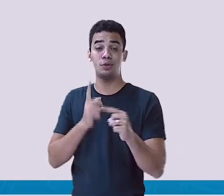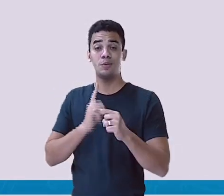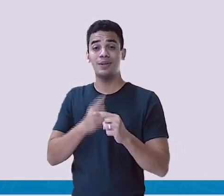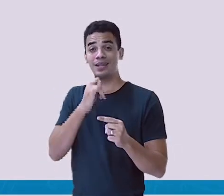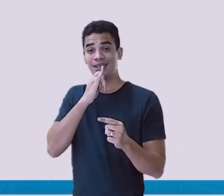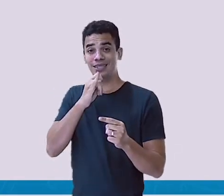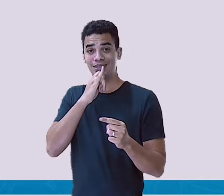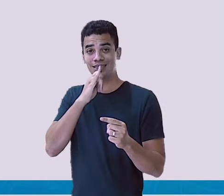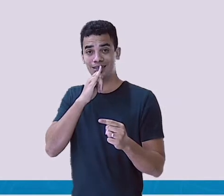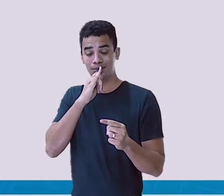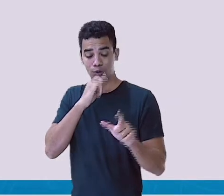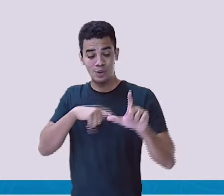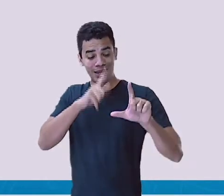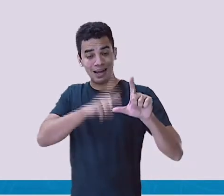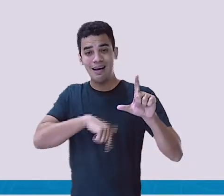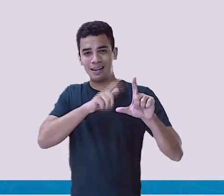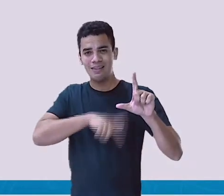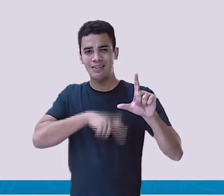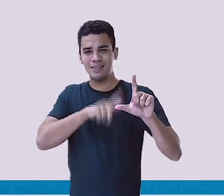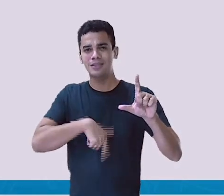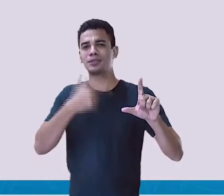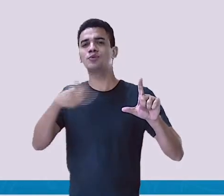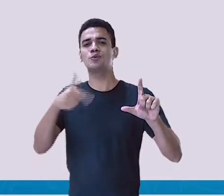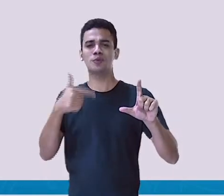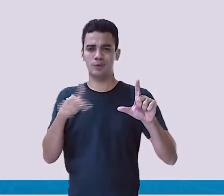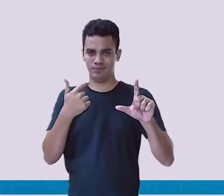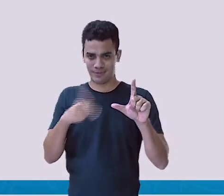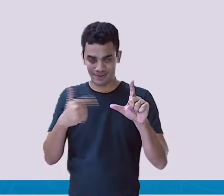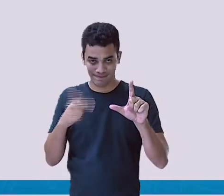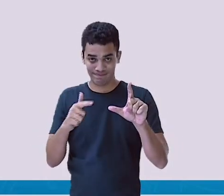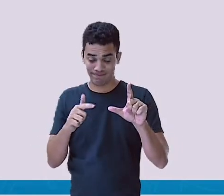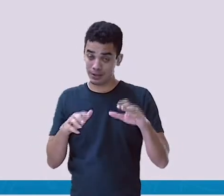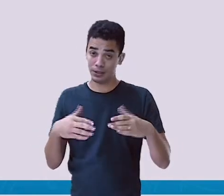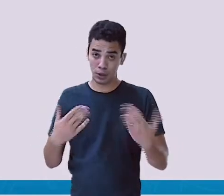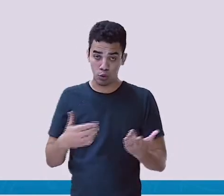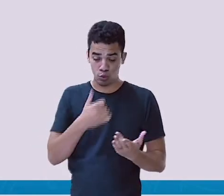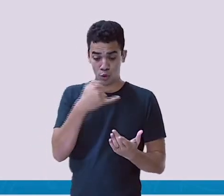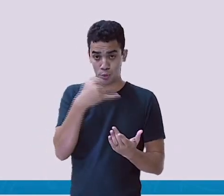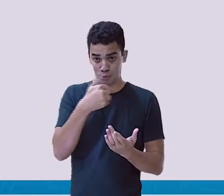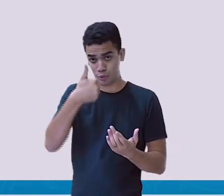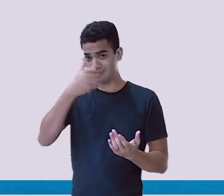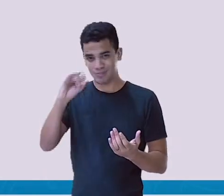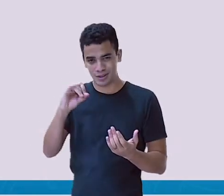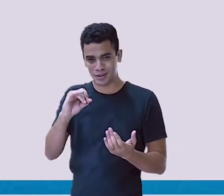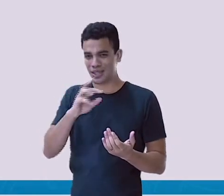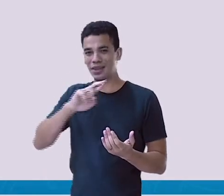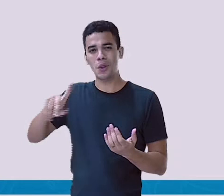aqui o termo desconhecido. Então, olha, não é monômio.